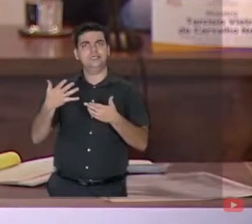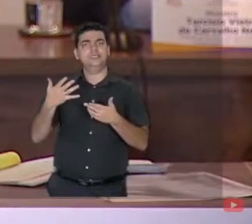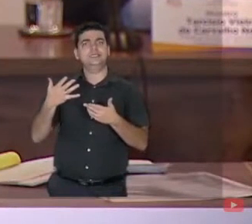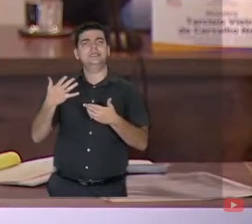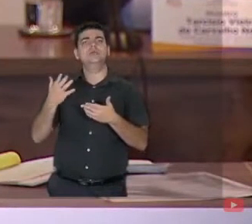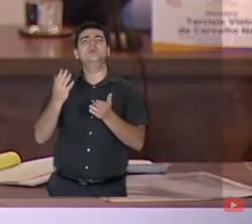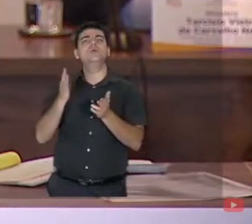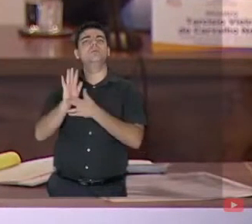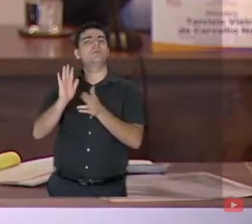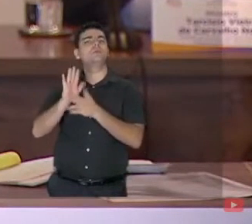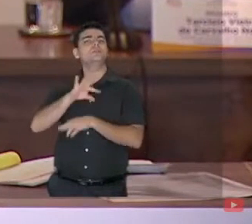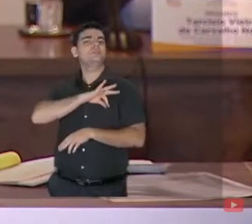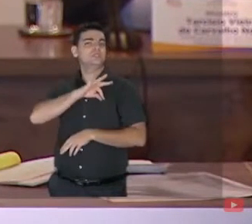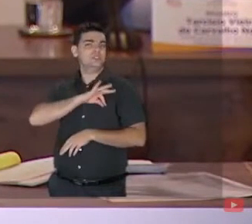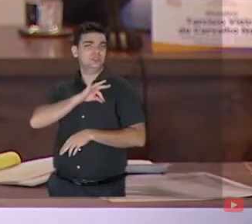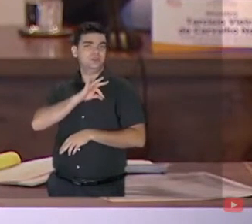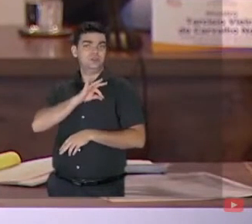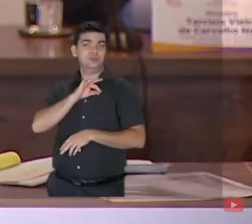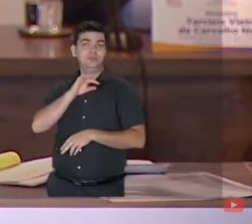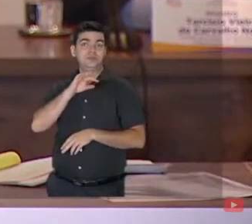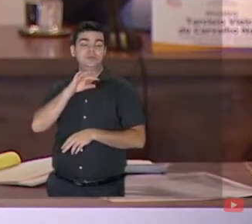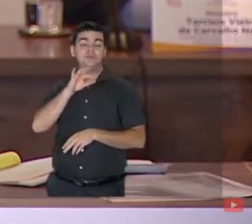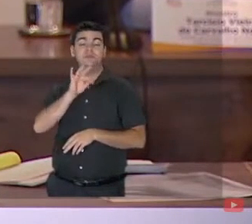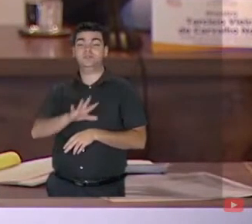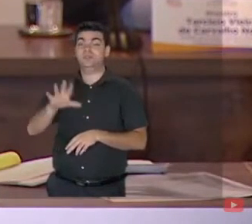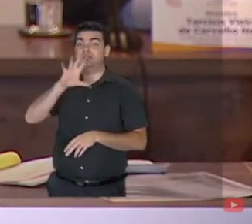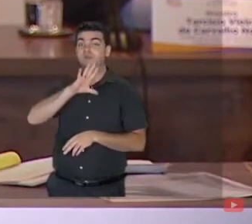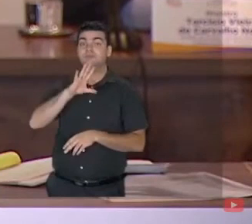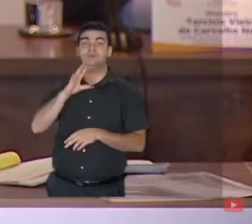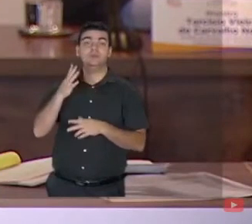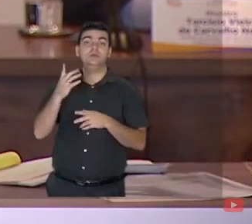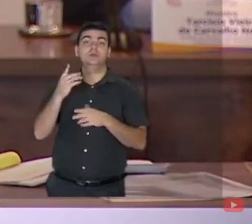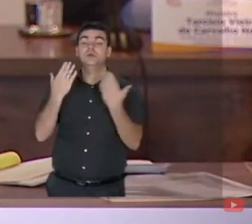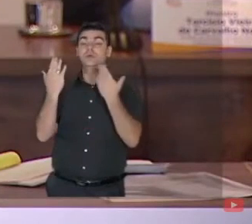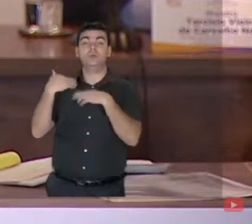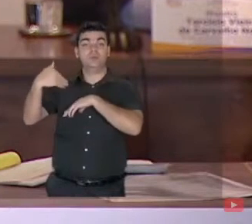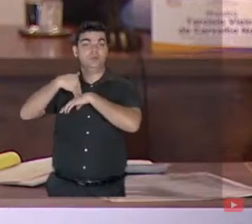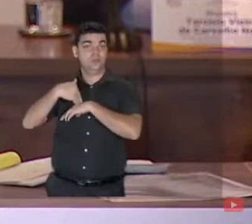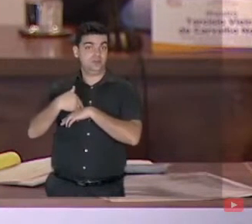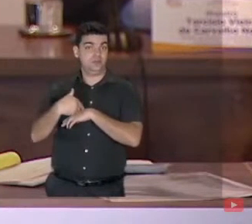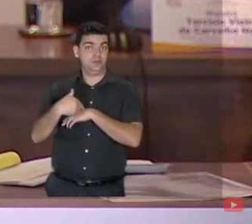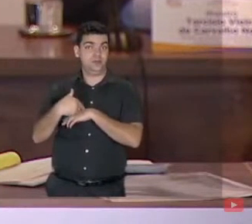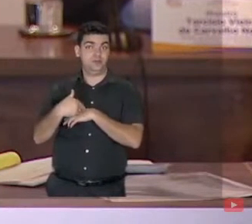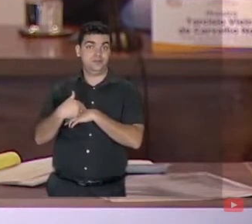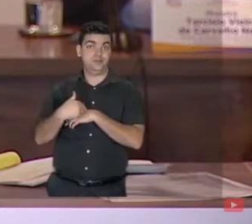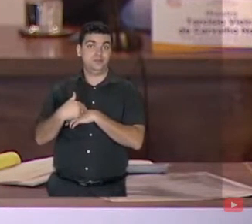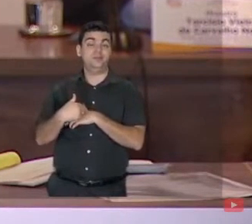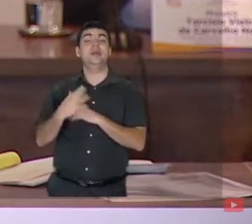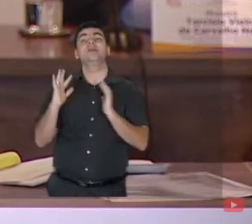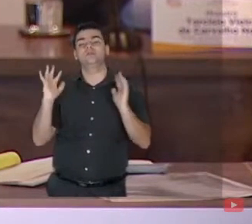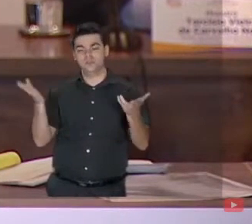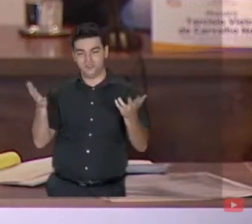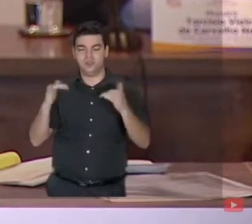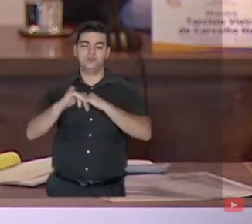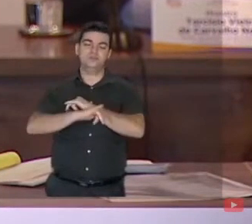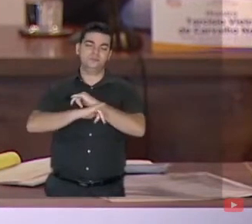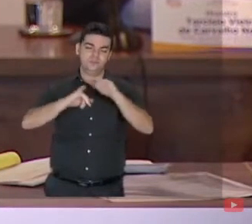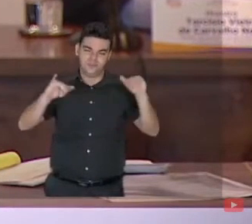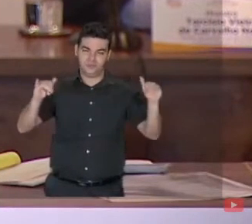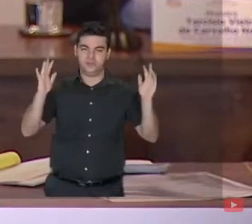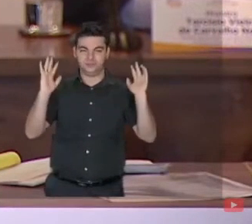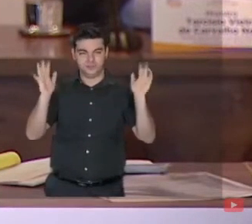as iniciativas da Polícia Federal relativamente a esse ataque, tal como eu disse aqui.